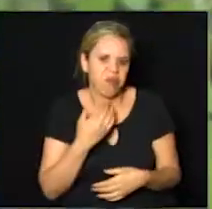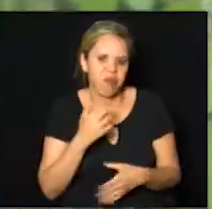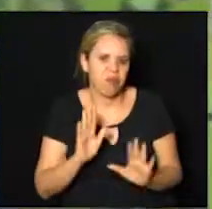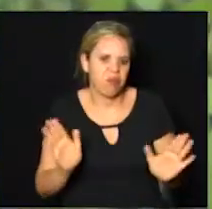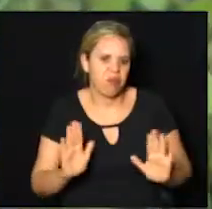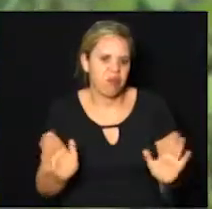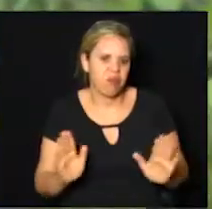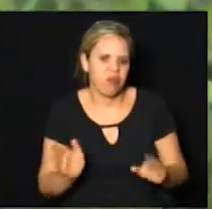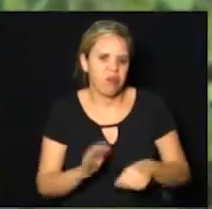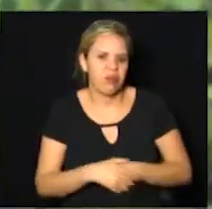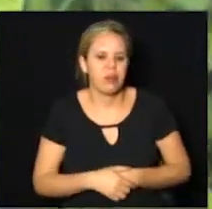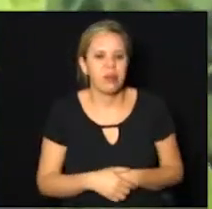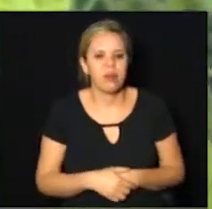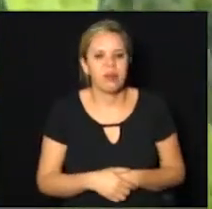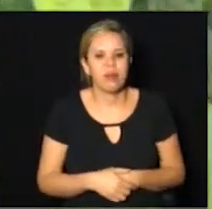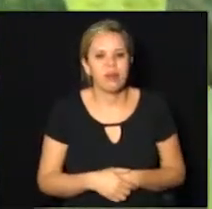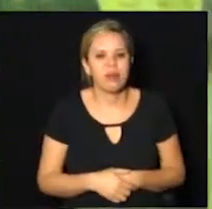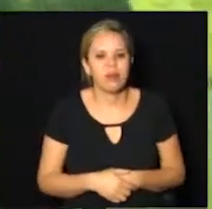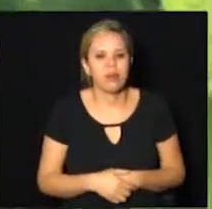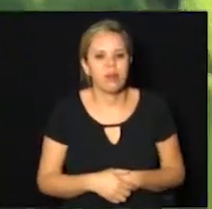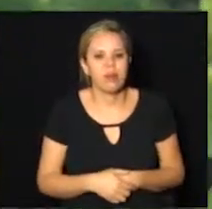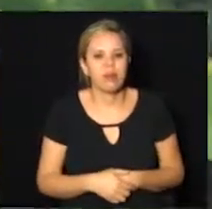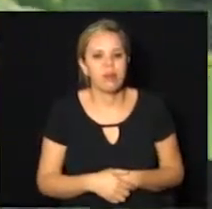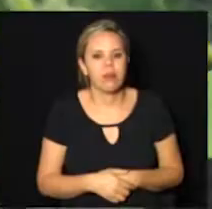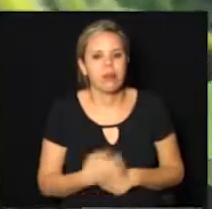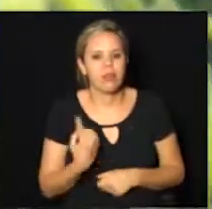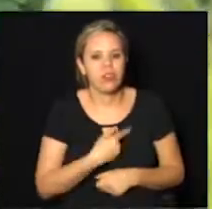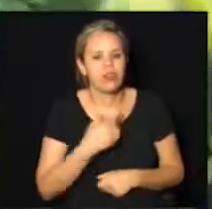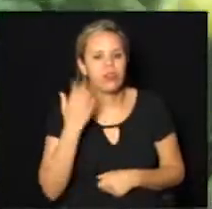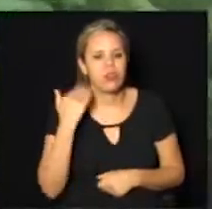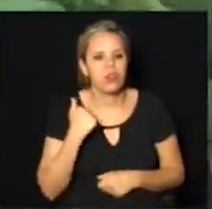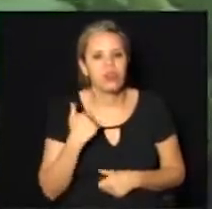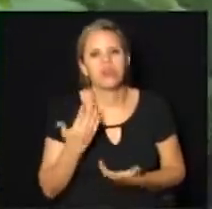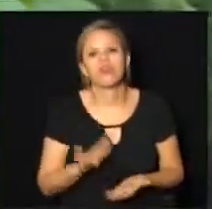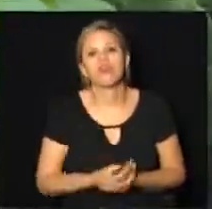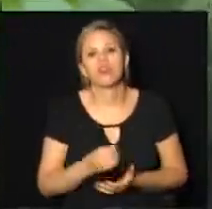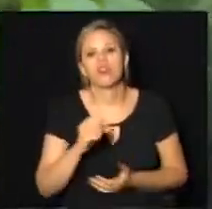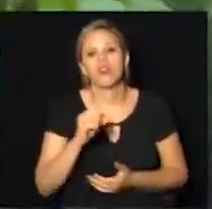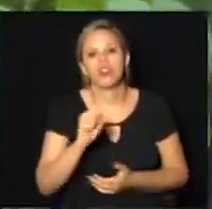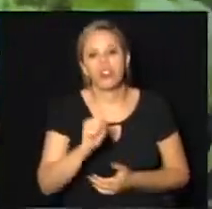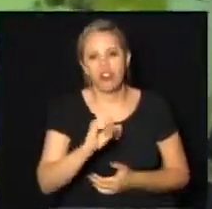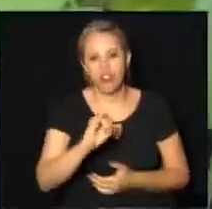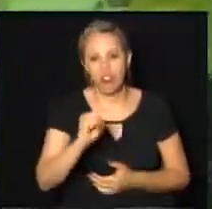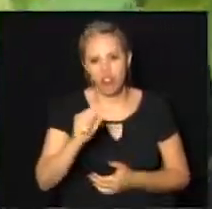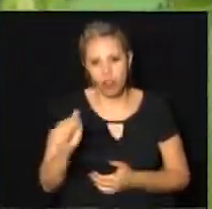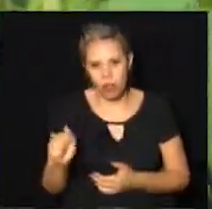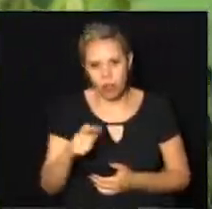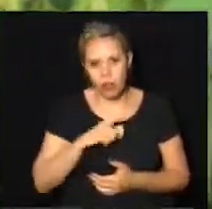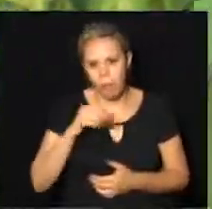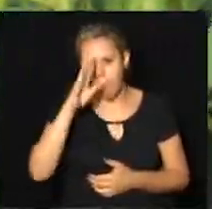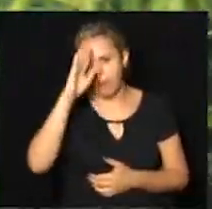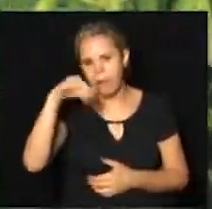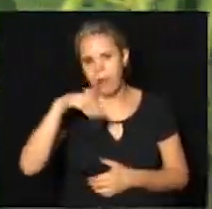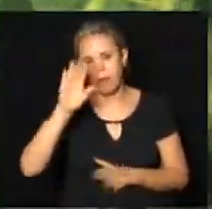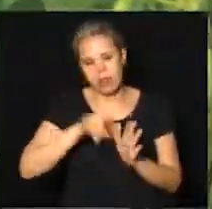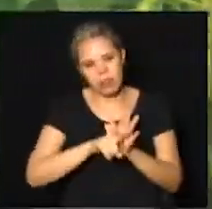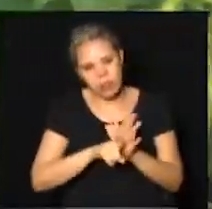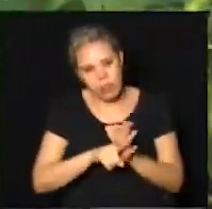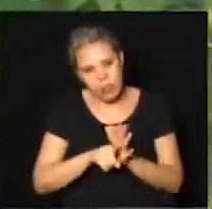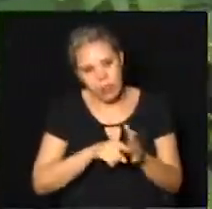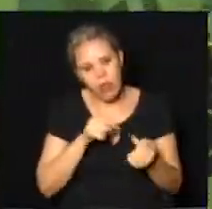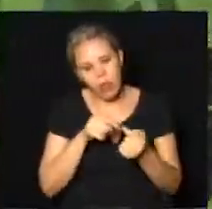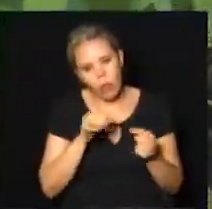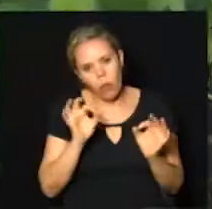nada. Que não adianta. Então, a gente sabe que a soja é o principal deles, é o que tem mais pesquisa e o que tem